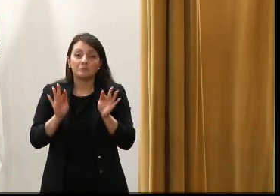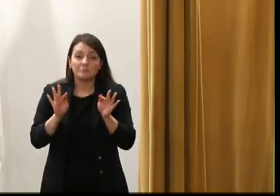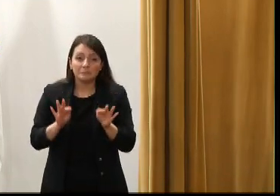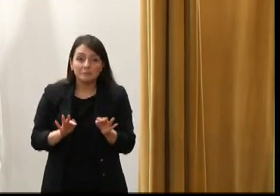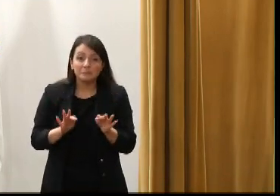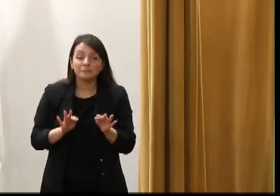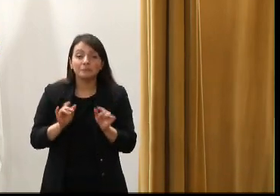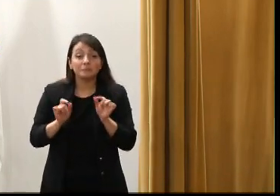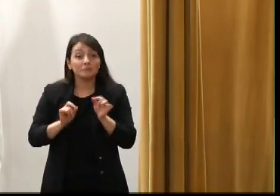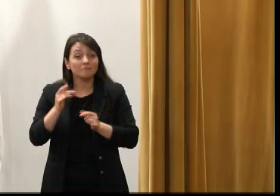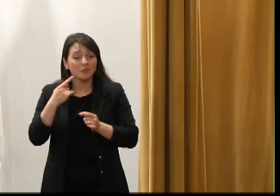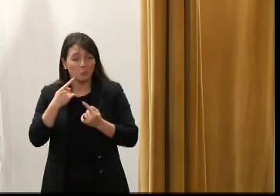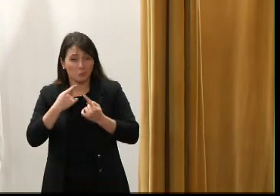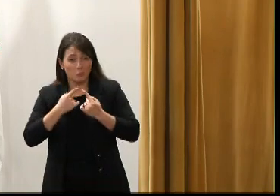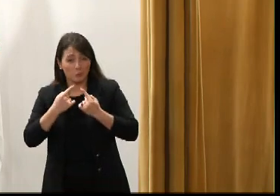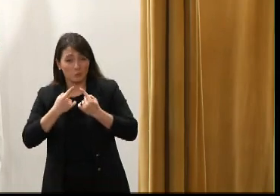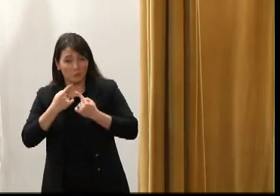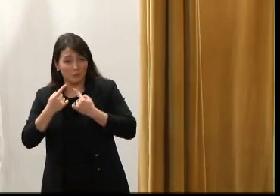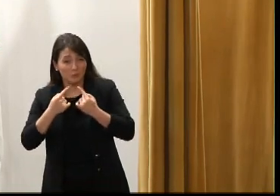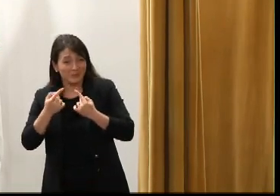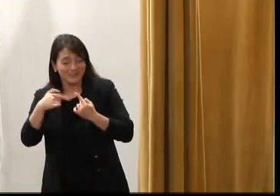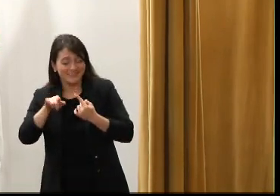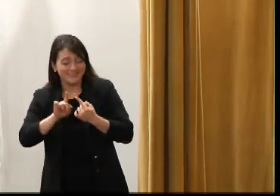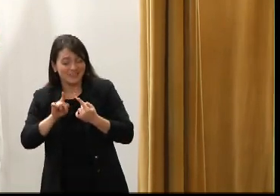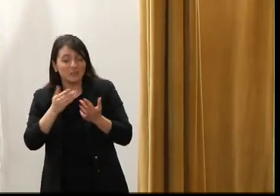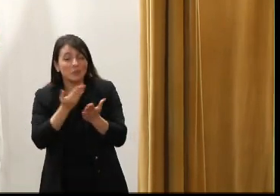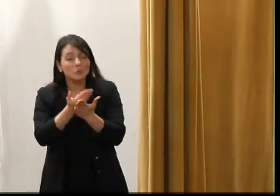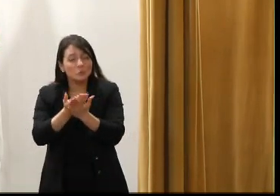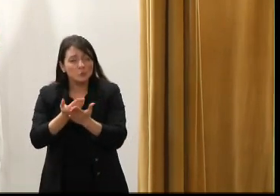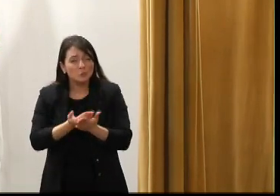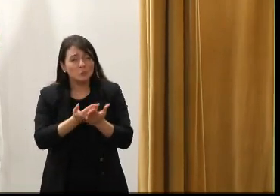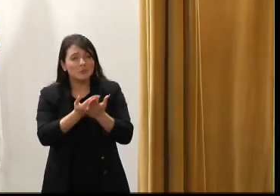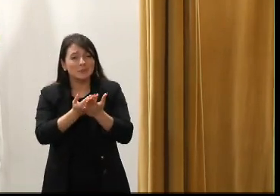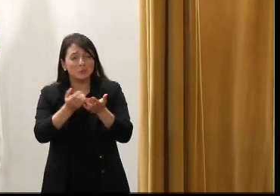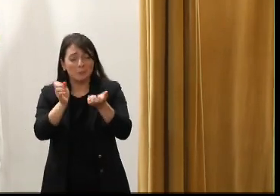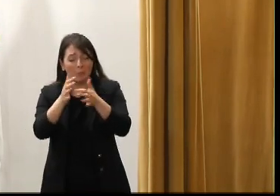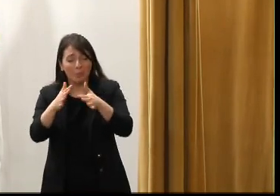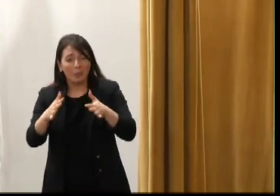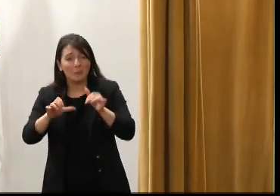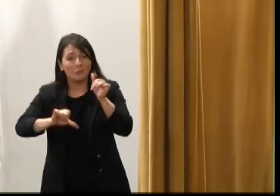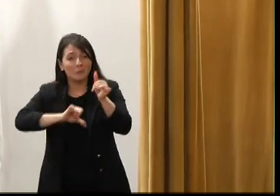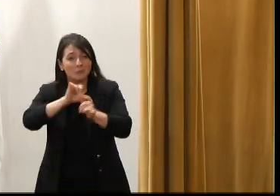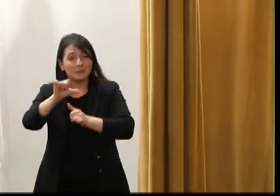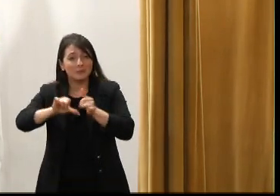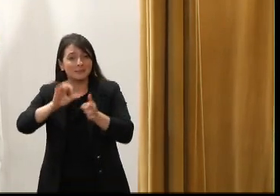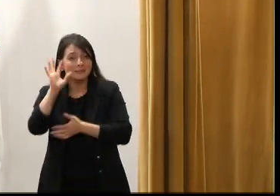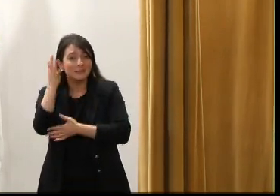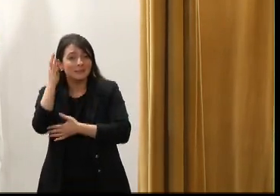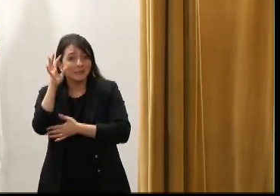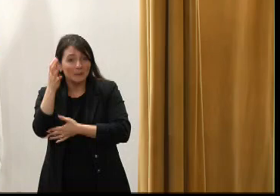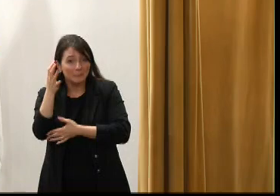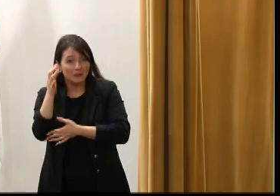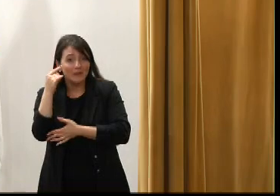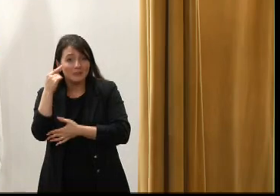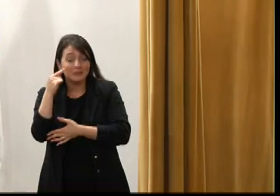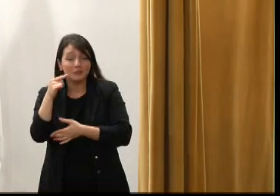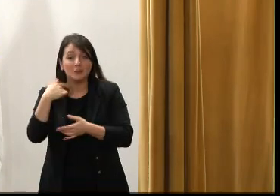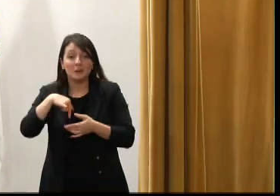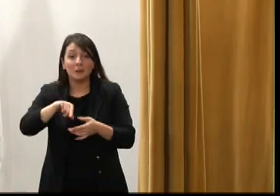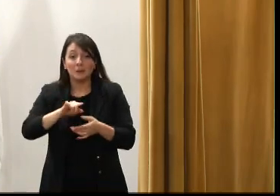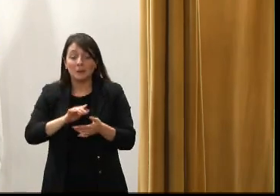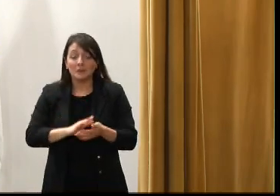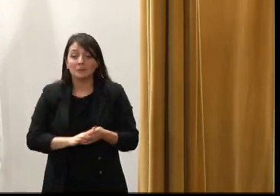eu não tenho a mínima dúvida, estudando desastres e mudança climática, que, de uma forma